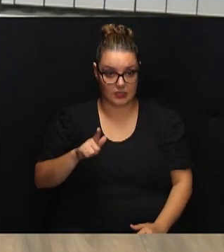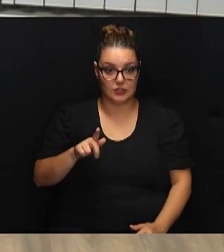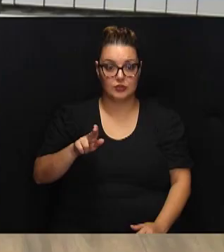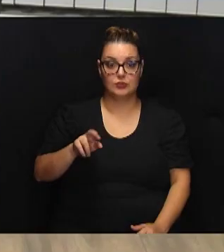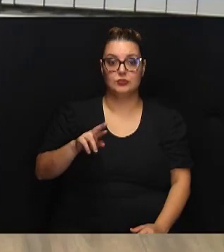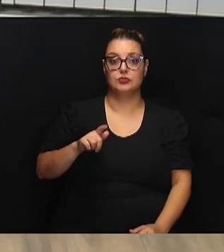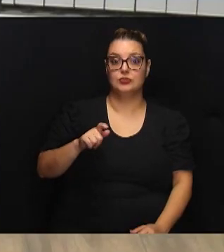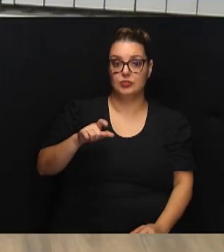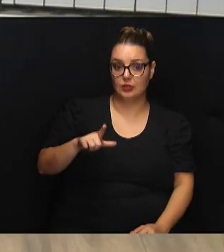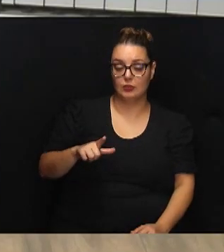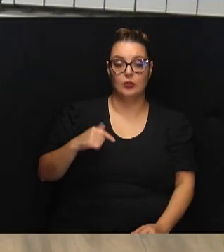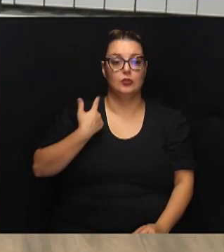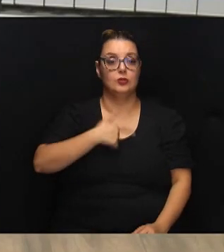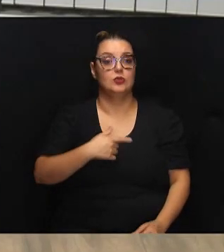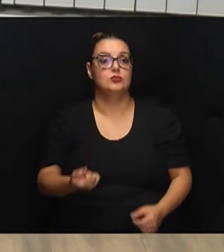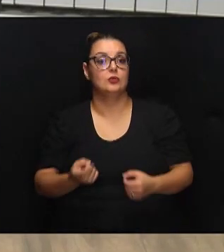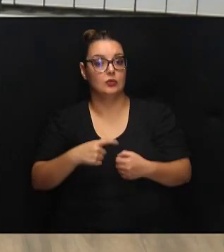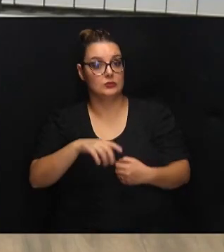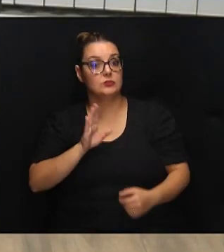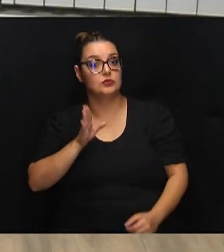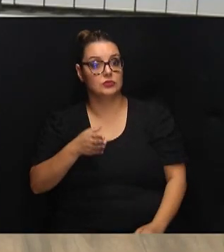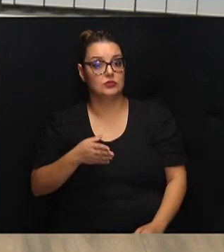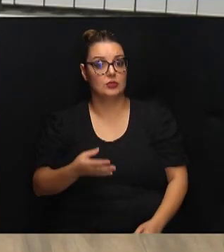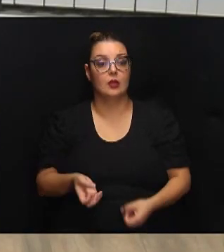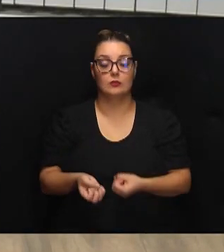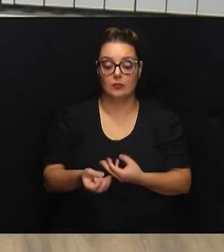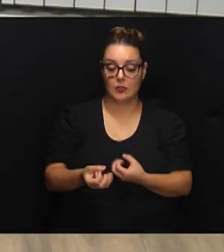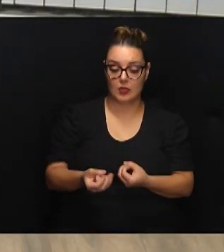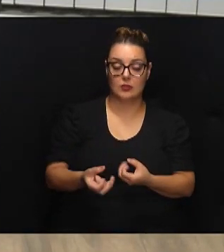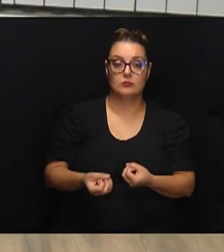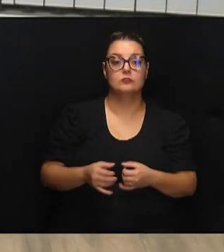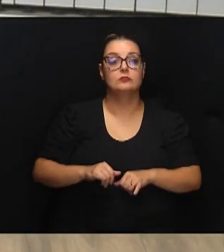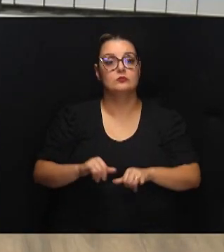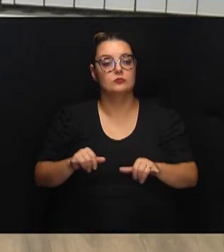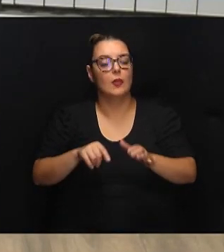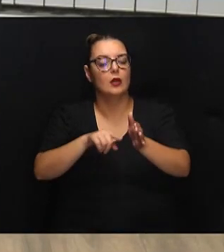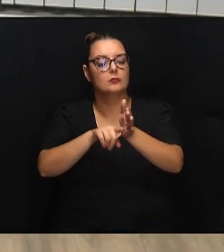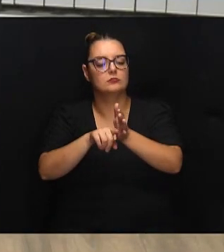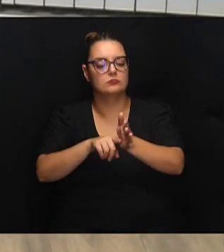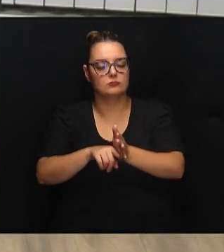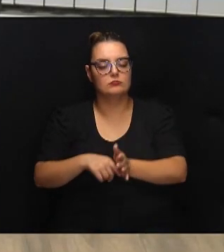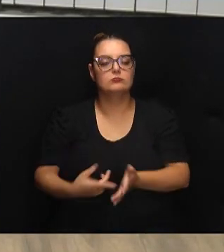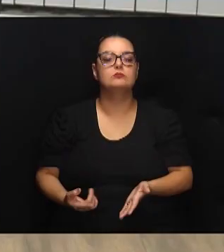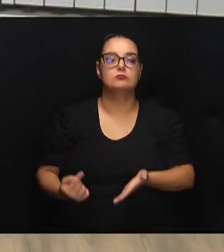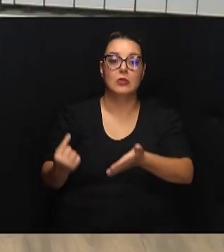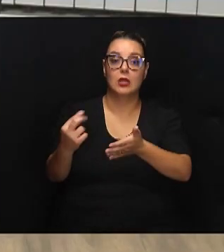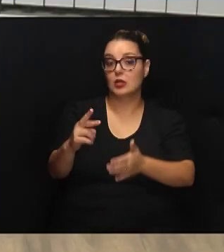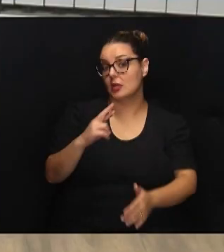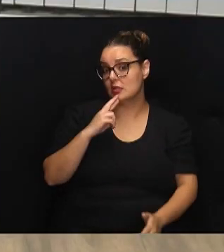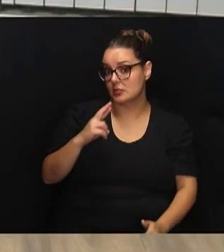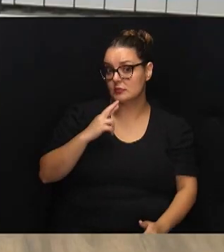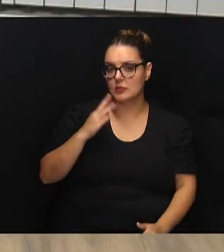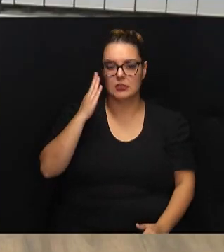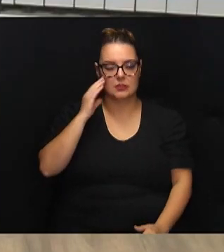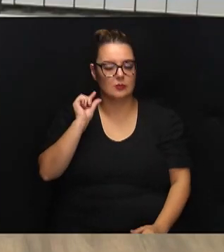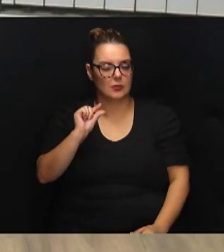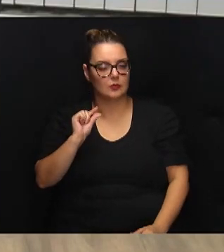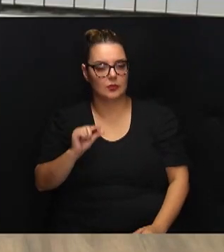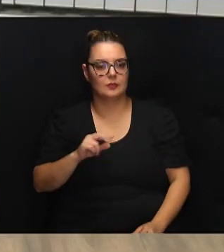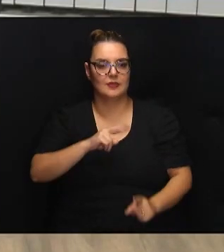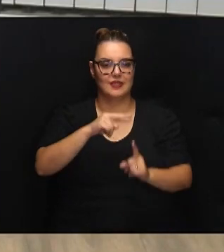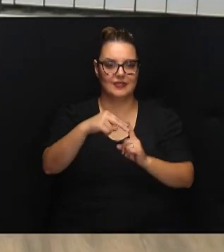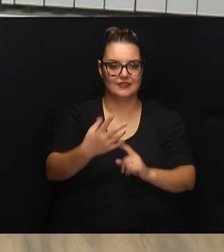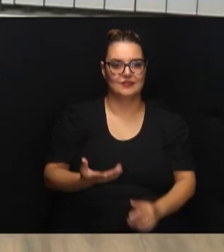daqui a pouquinho nós voltamos trazendo mais questionamentos, sabendo mais um pouquinho sobre o ponto de